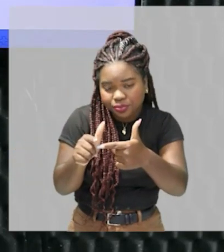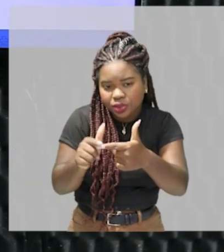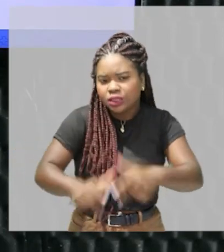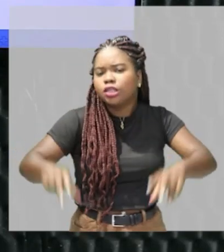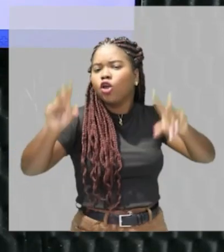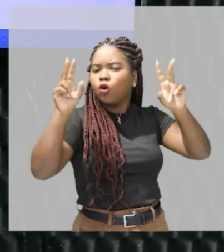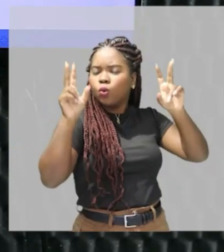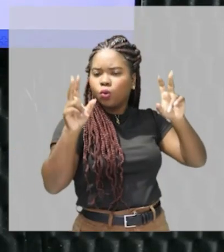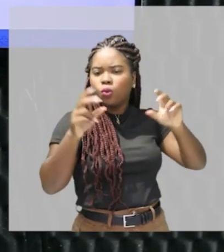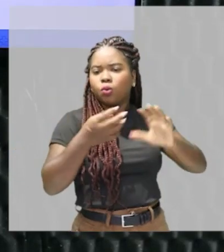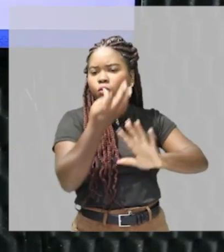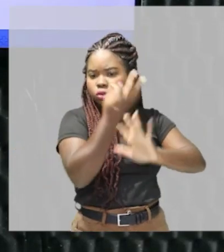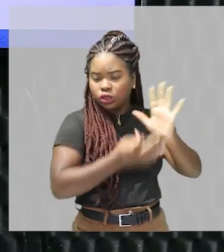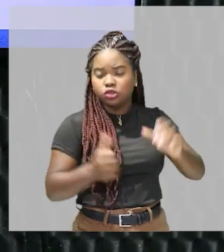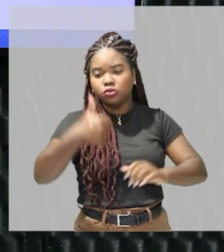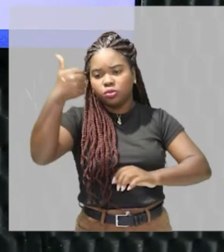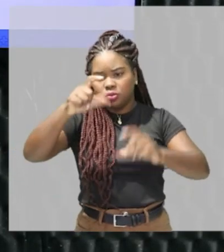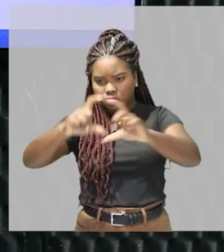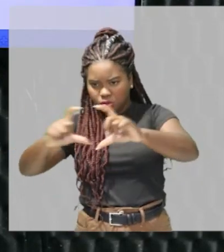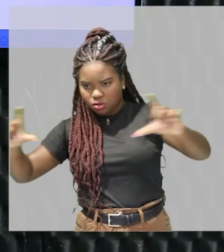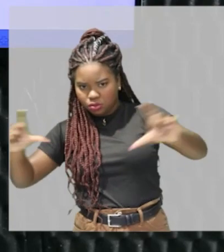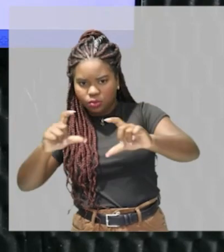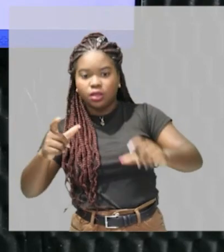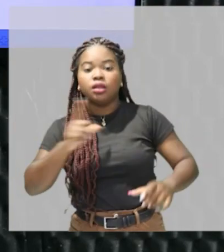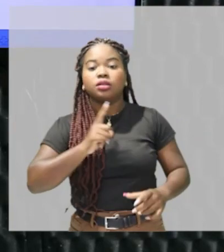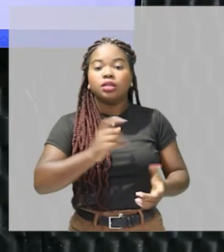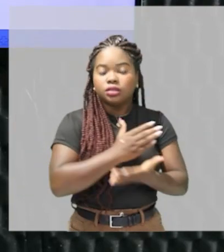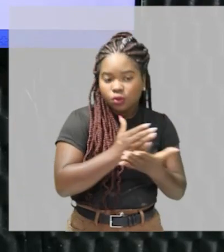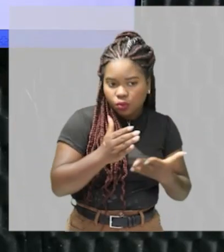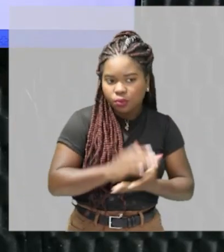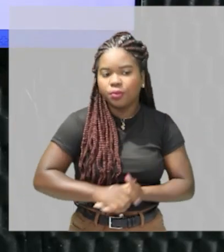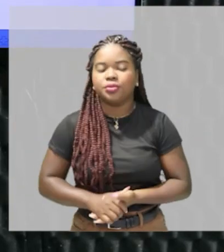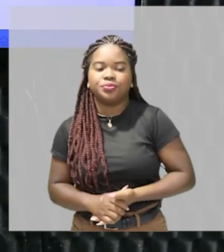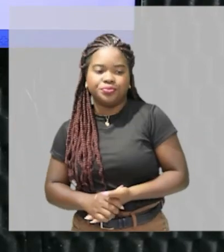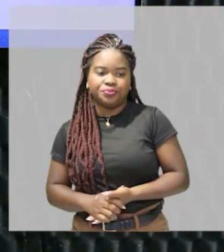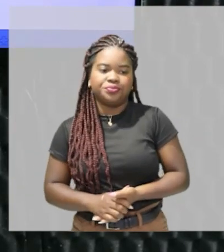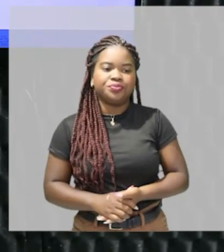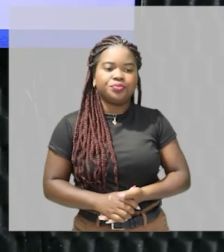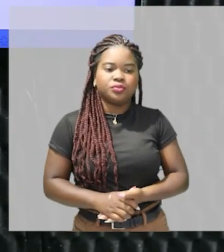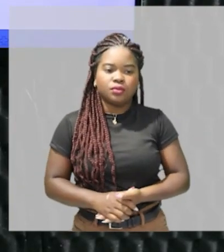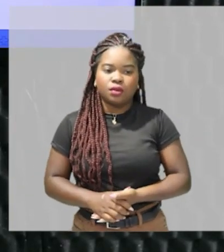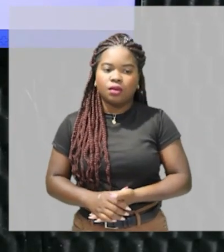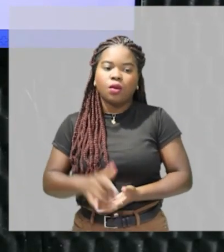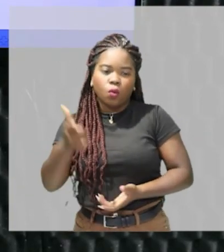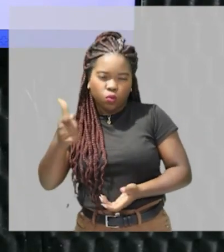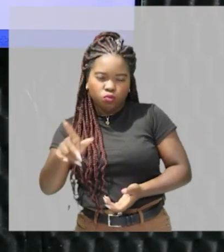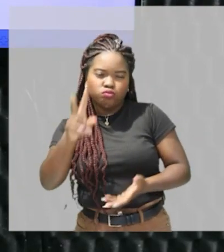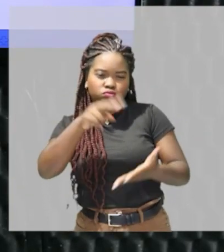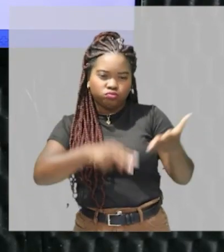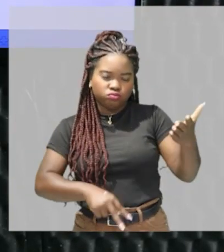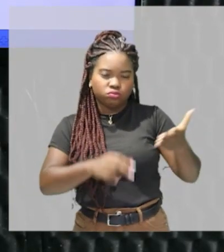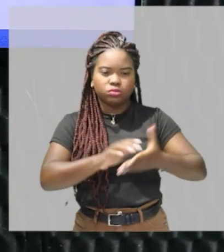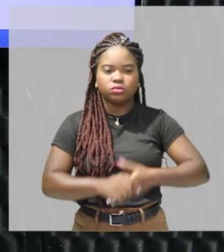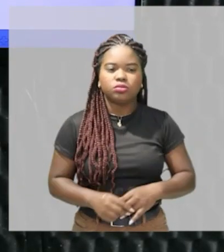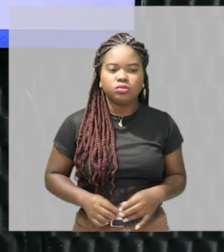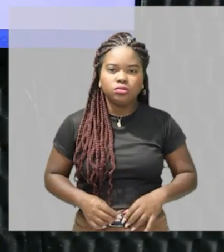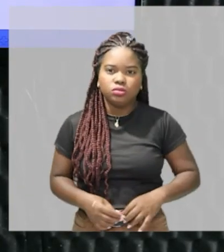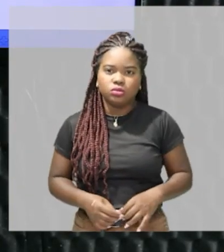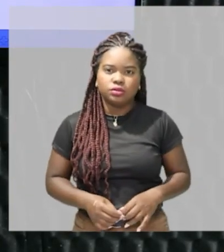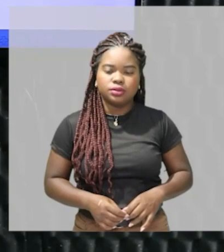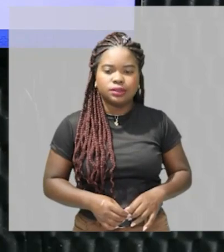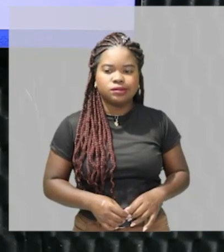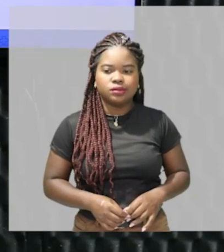o texto, o primeiro parágrafo dá essa introdução. They are aging and their numbers have fallen to